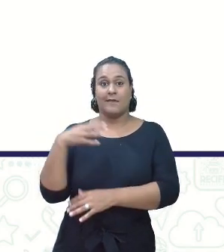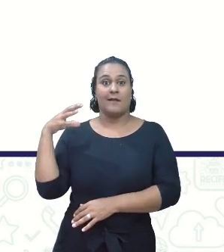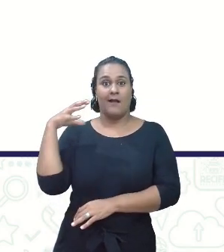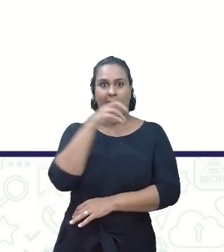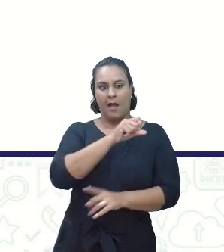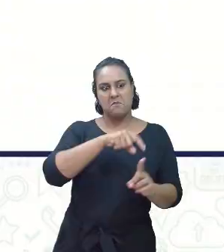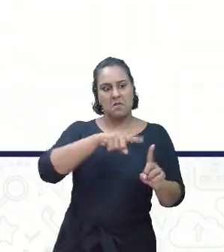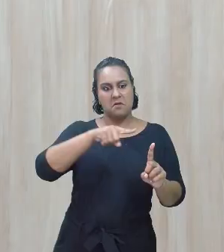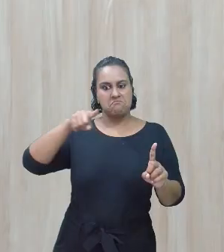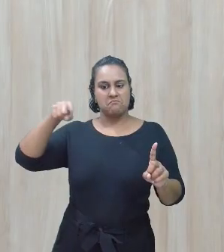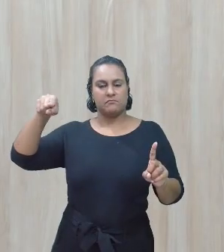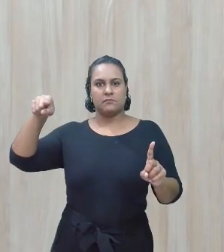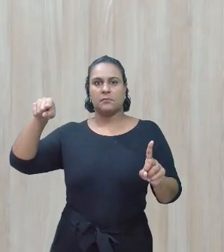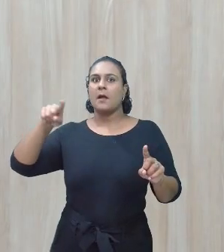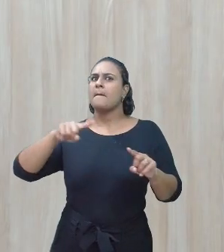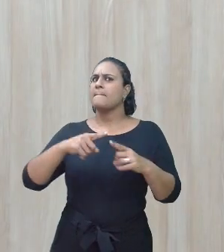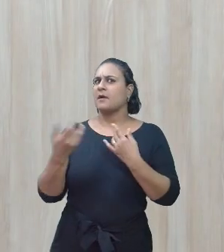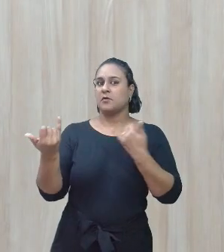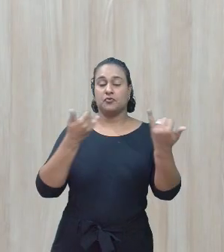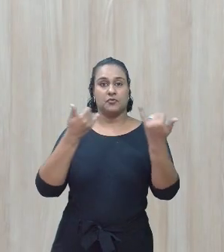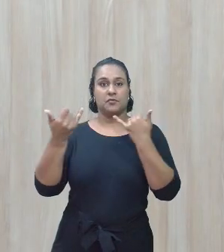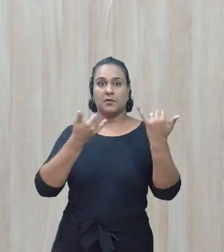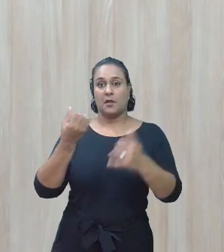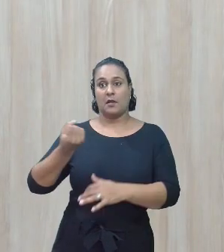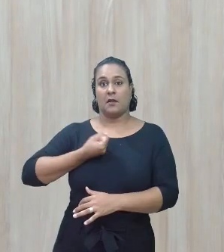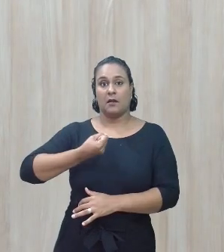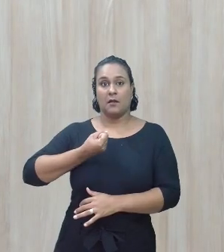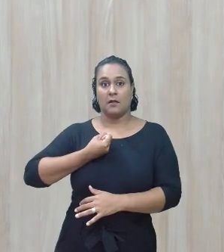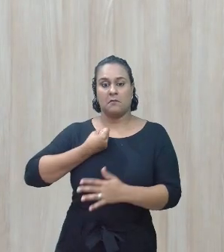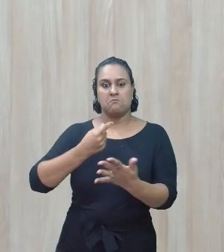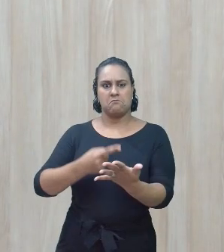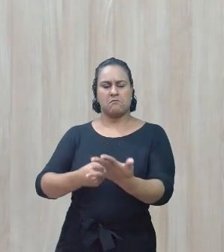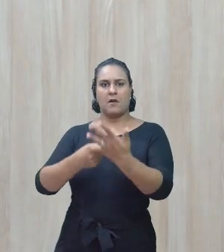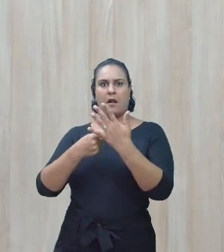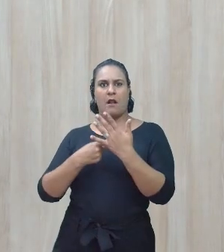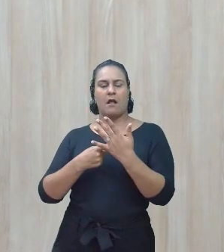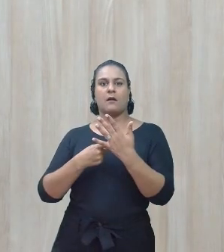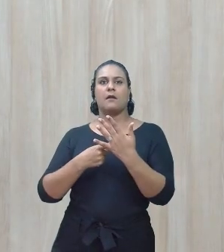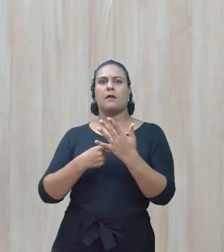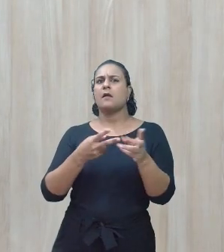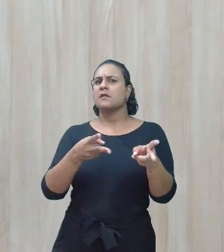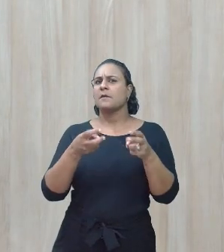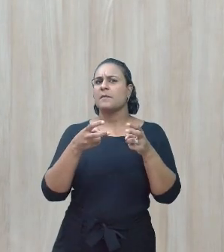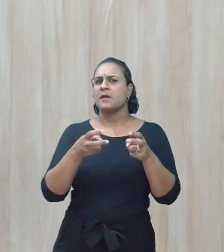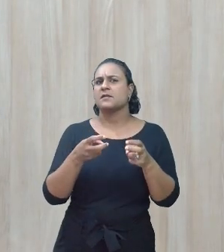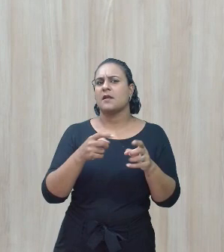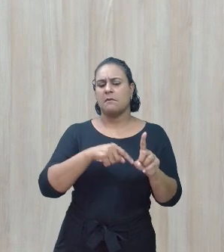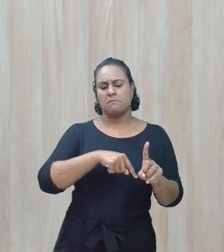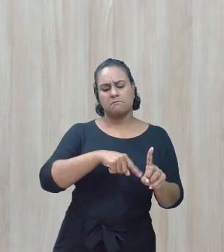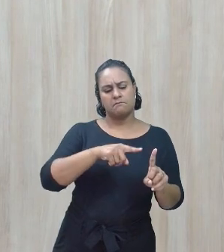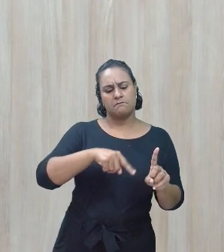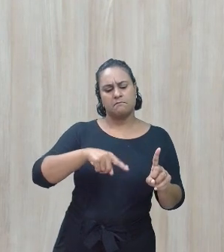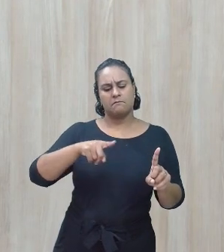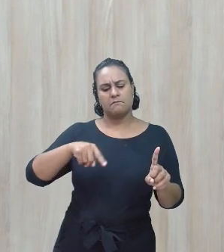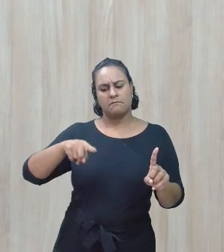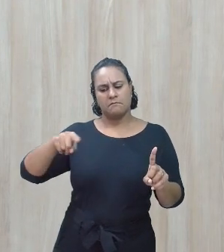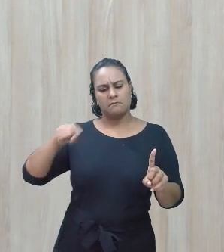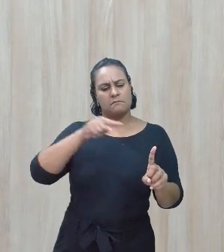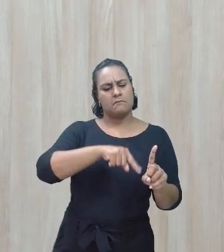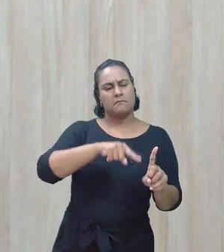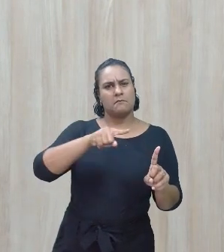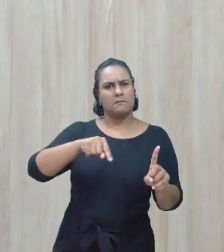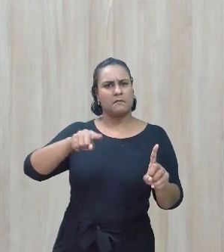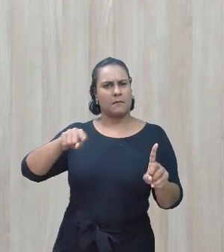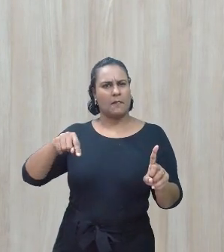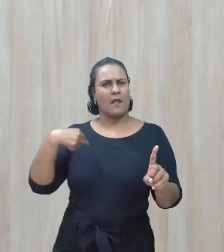rápida. Então, mesmo que não tenha uma informação numérica ali, apesar da gente perceber que a posição de cada uma das bolinhas dá uma noção